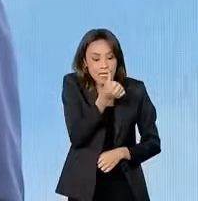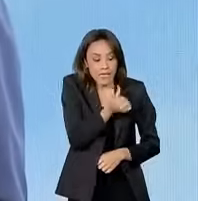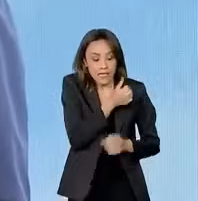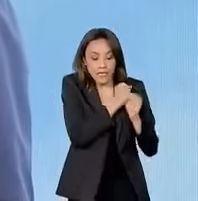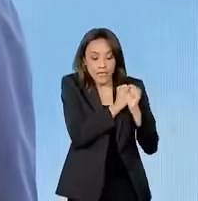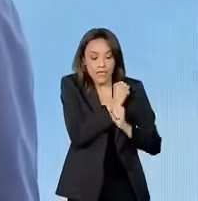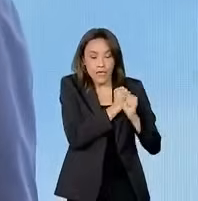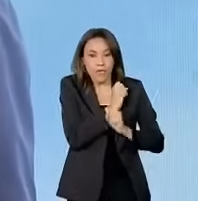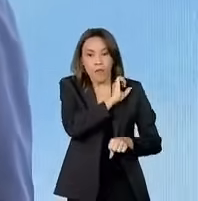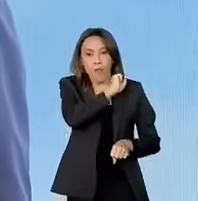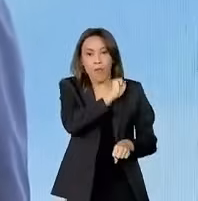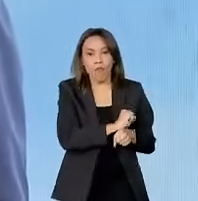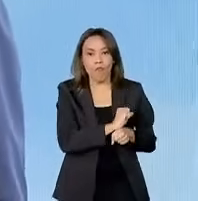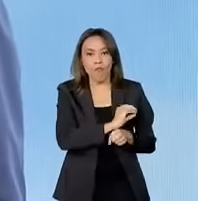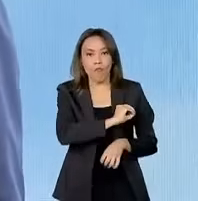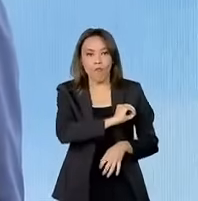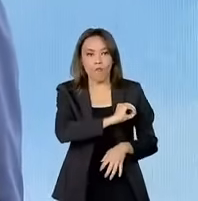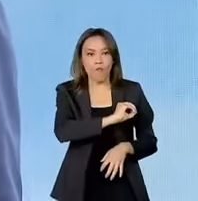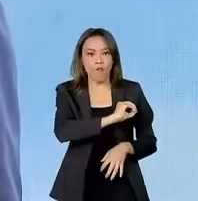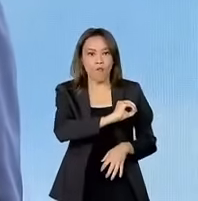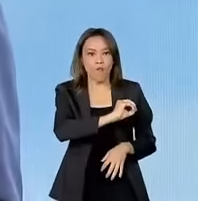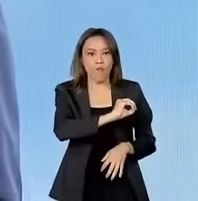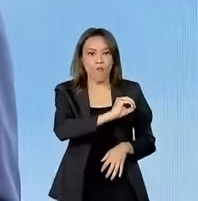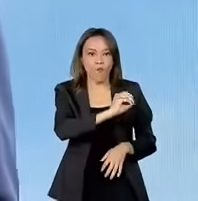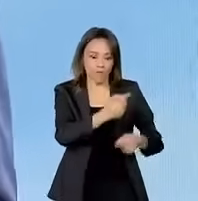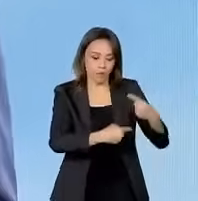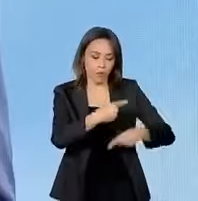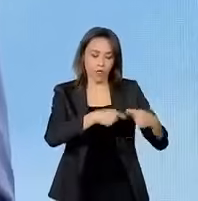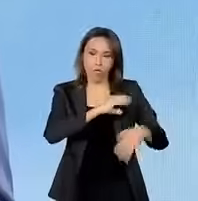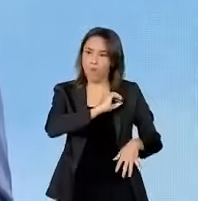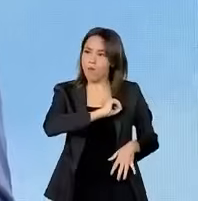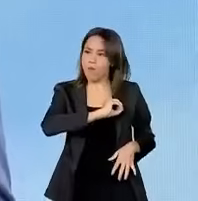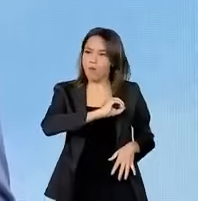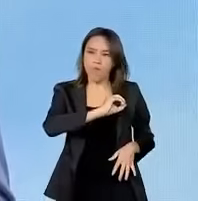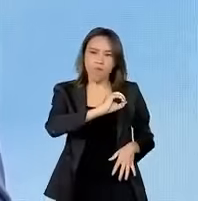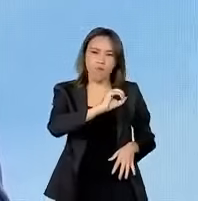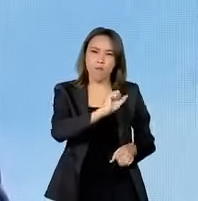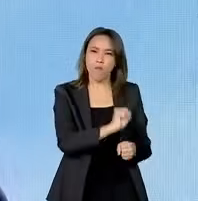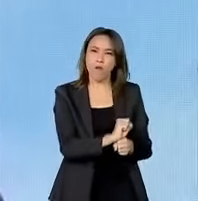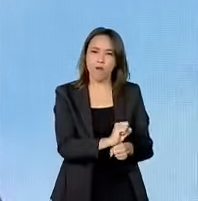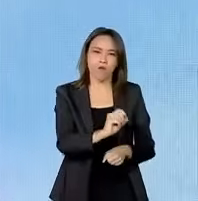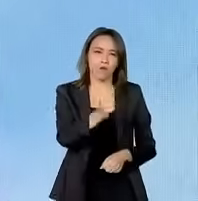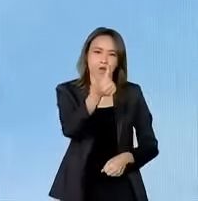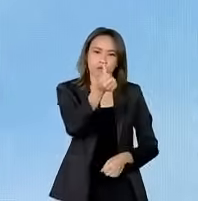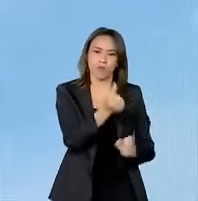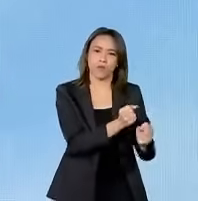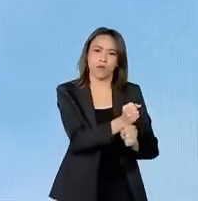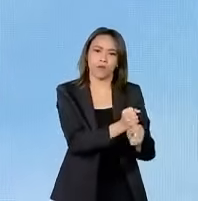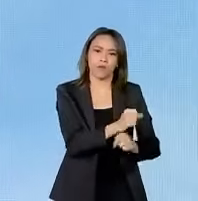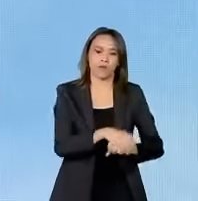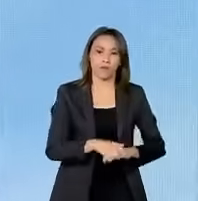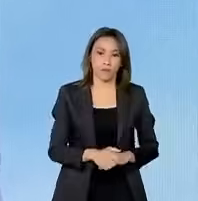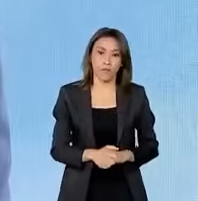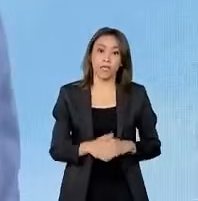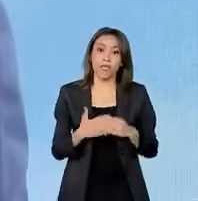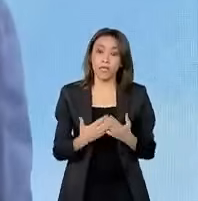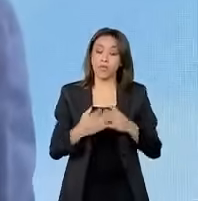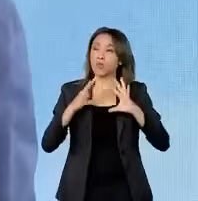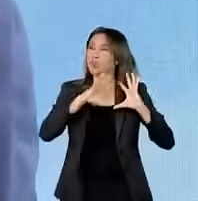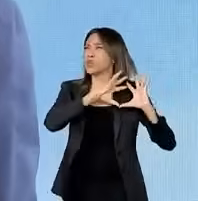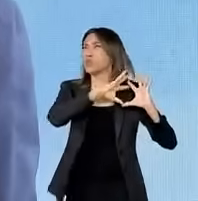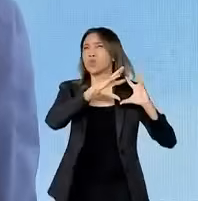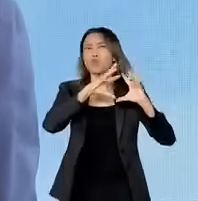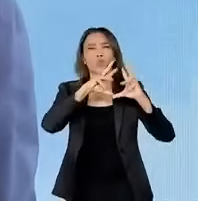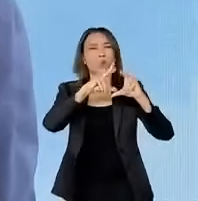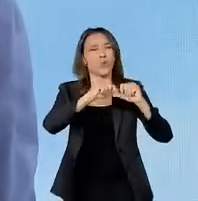6 anos de interrupção dessa política pública. E talvez, presidente, de todos os programas